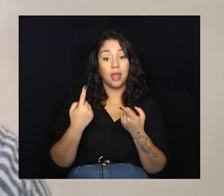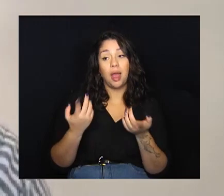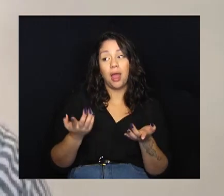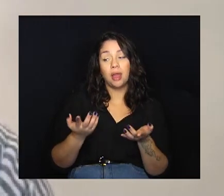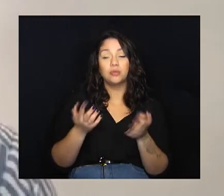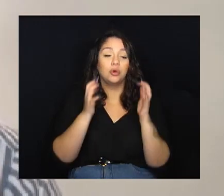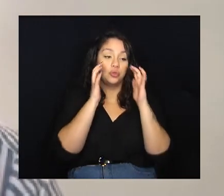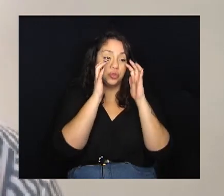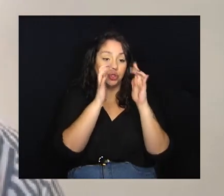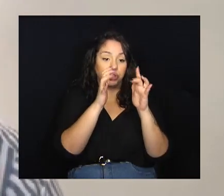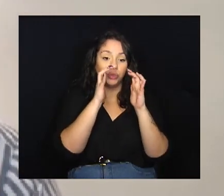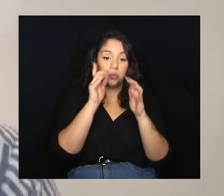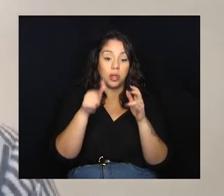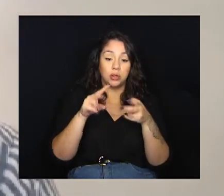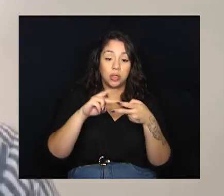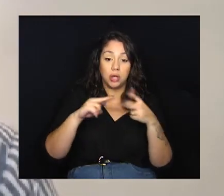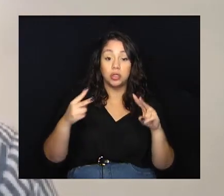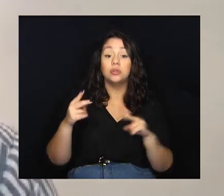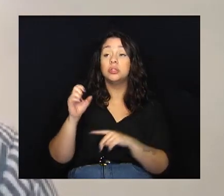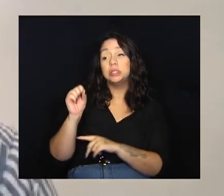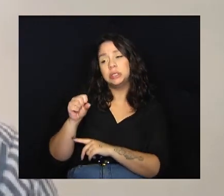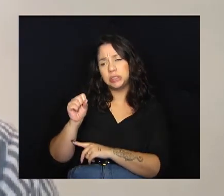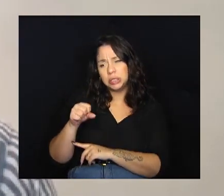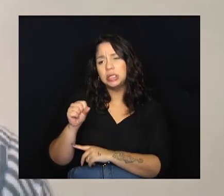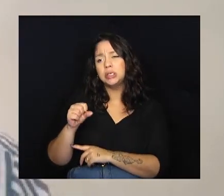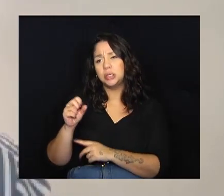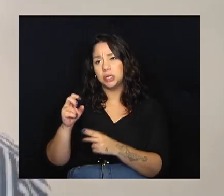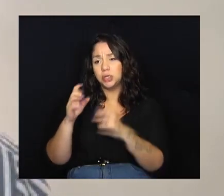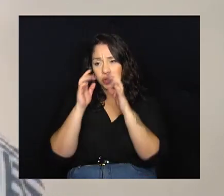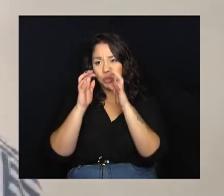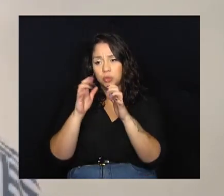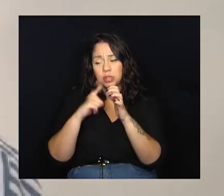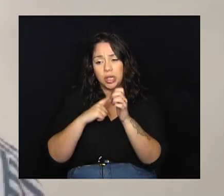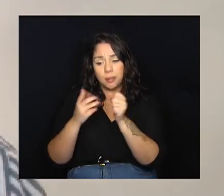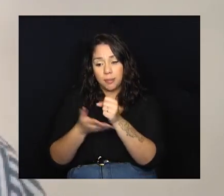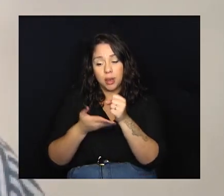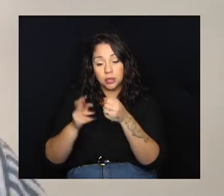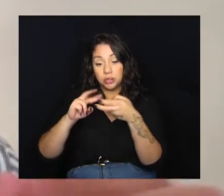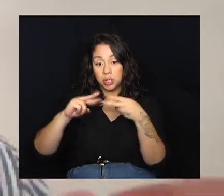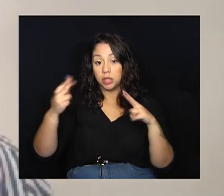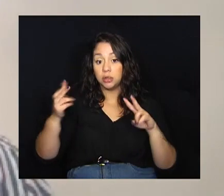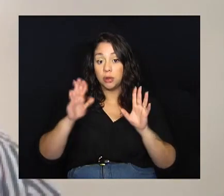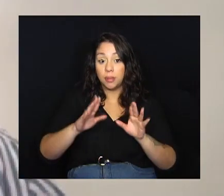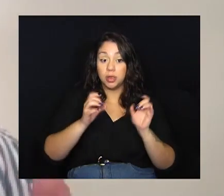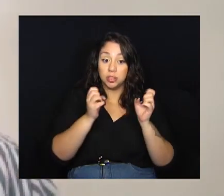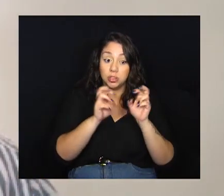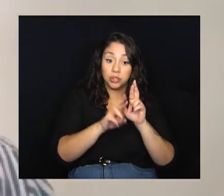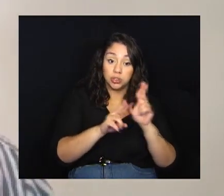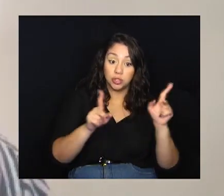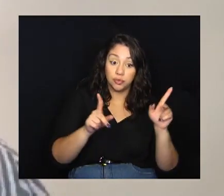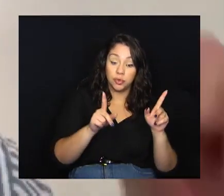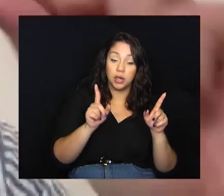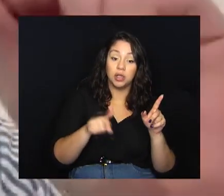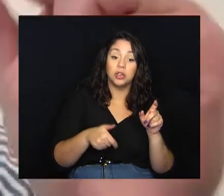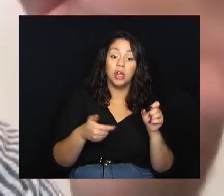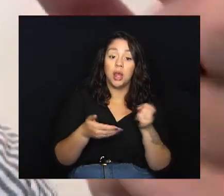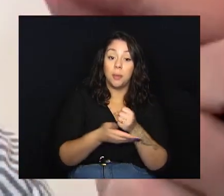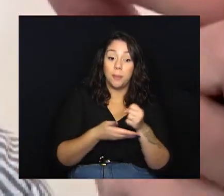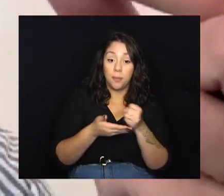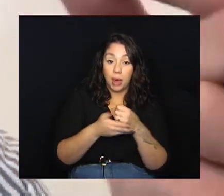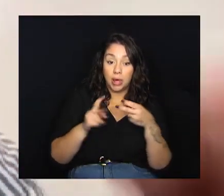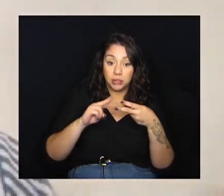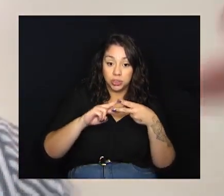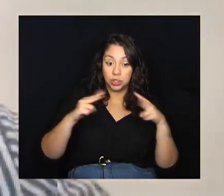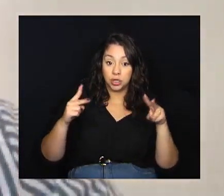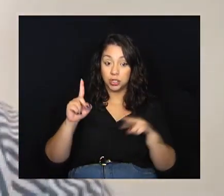ao autismo ele é genético sim o autismo ele tem uma base genética só que a gente tem que diferenciar uma base genética determinística ou seja uma